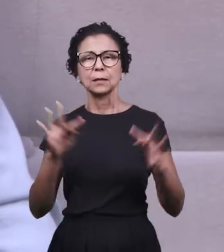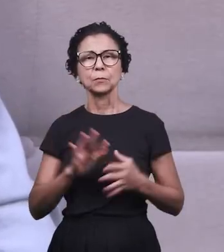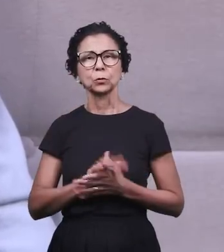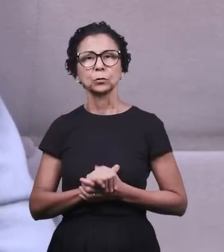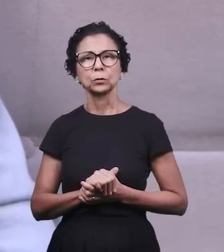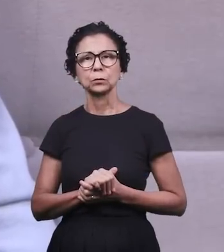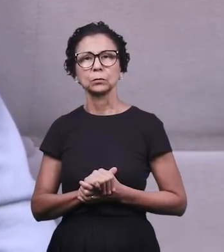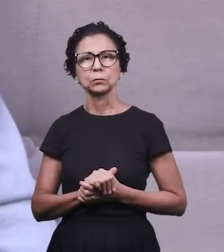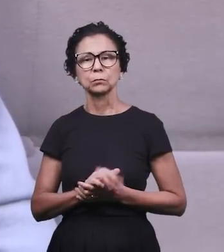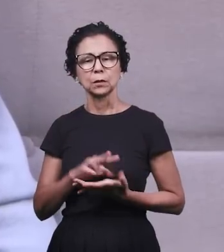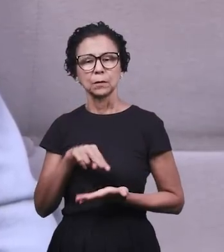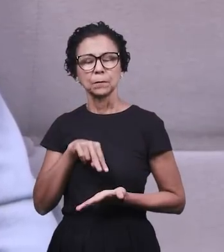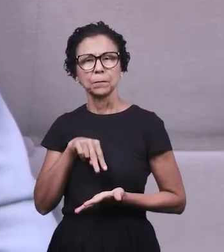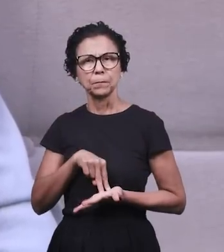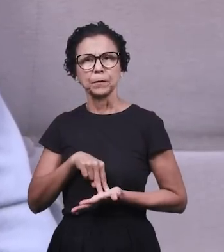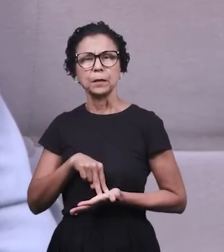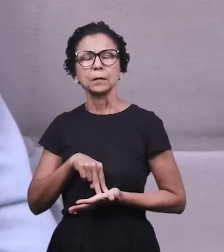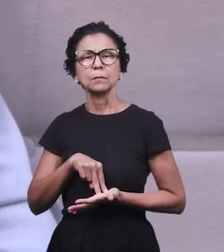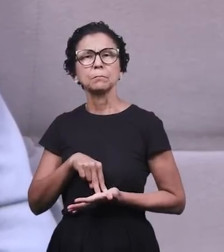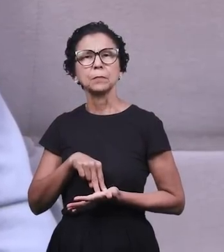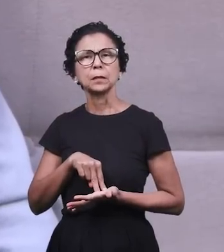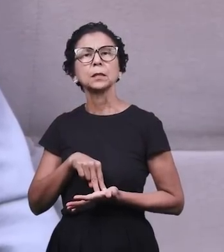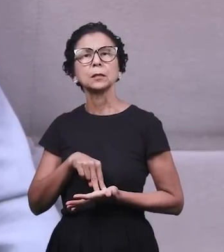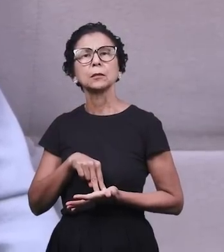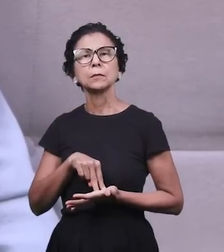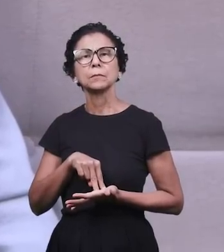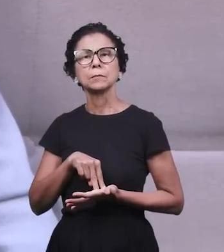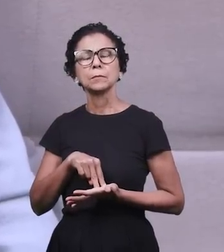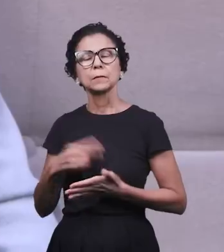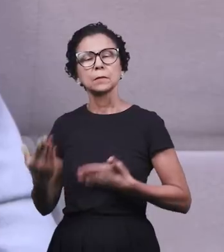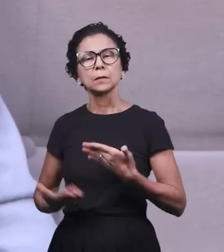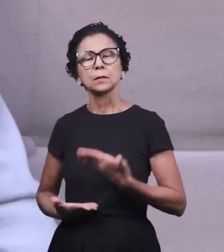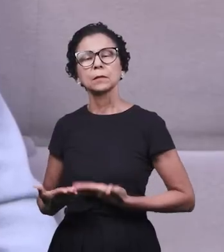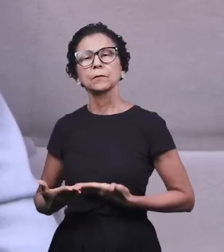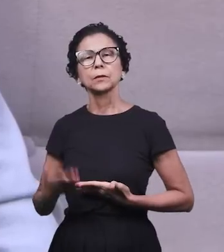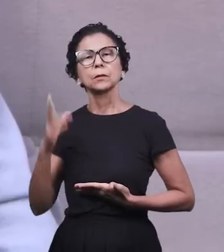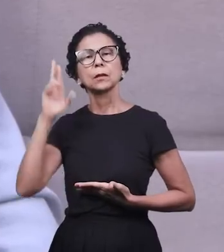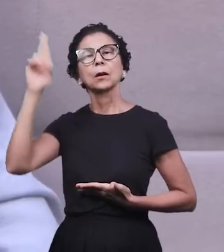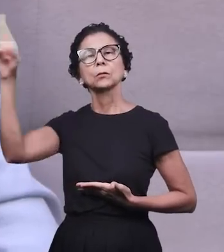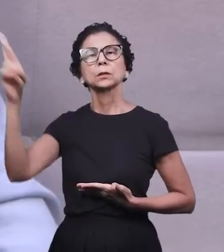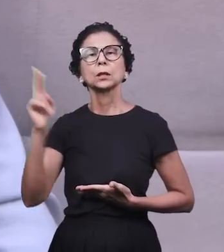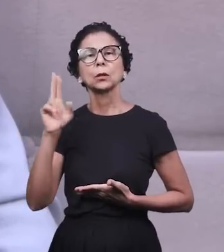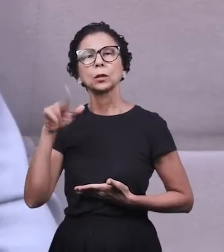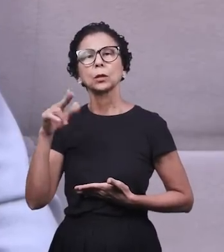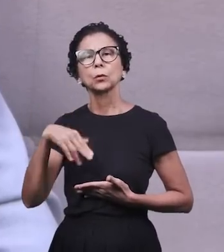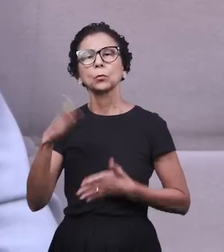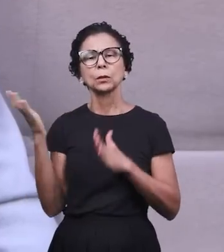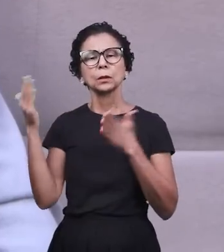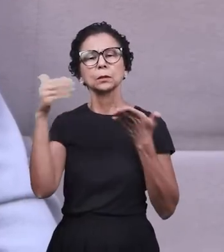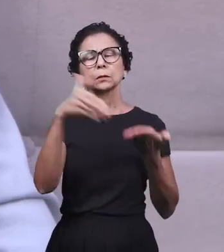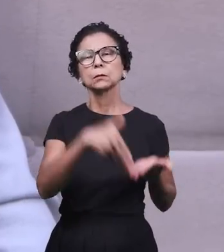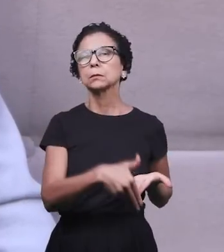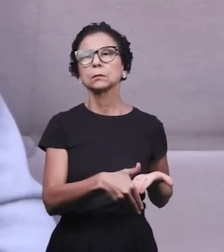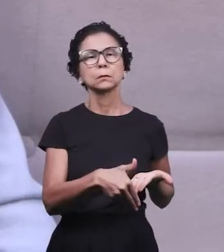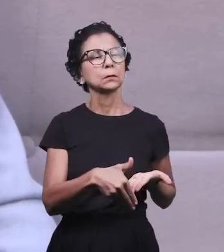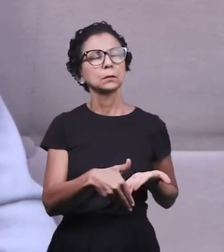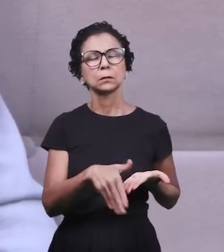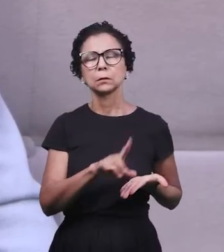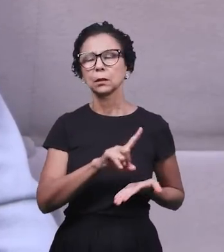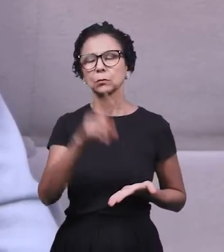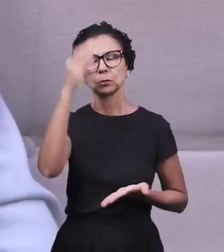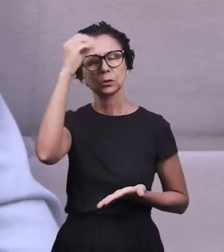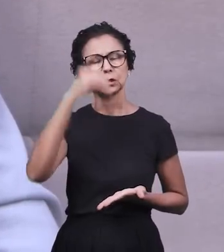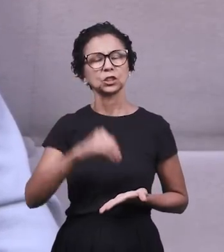perseverança em seguir servindo ao Senhor e não recuar, não